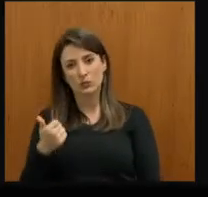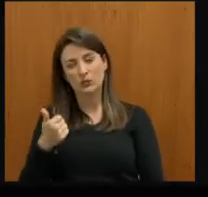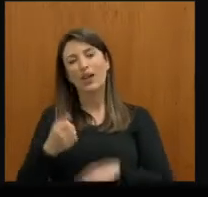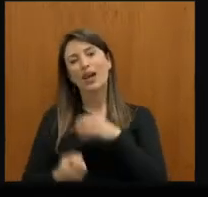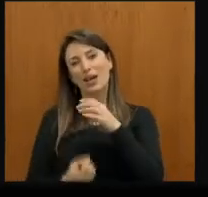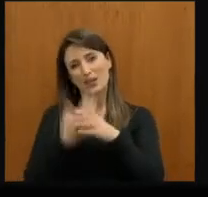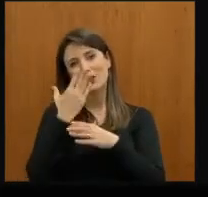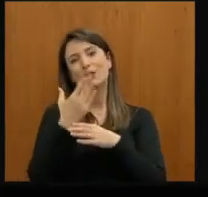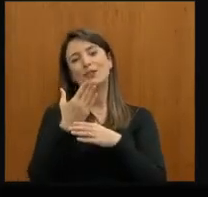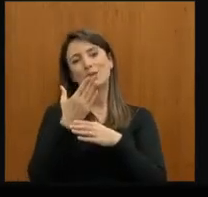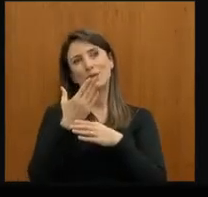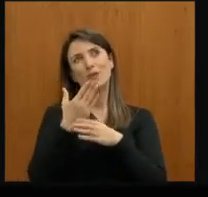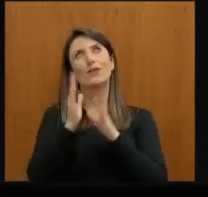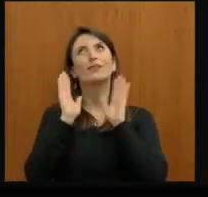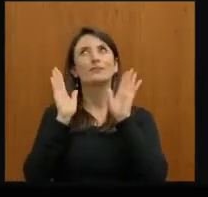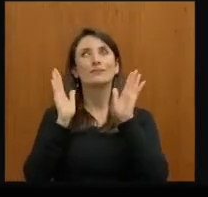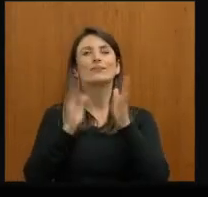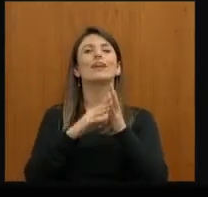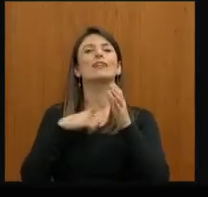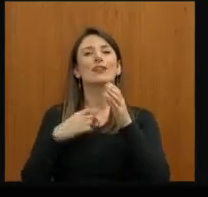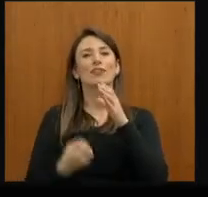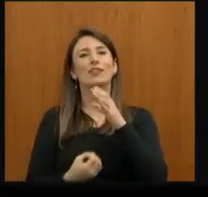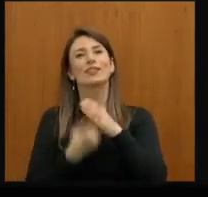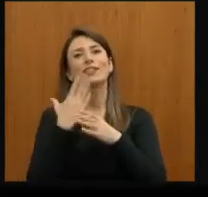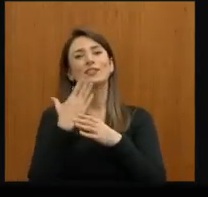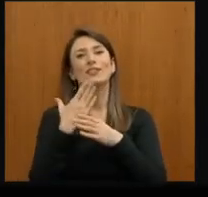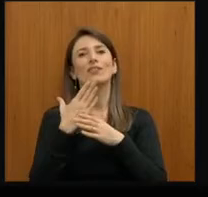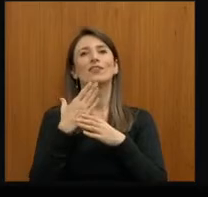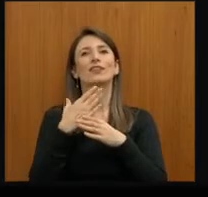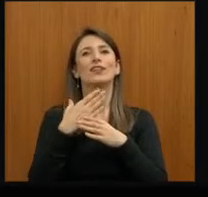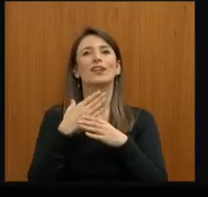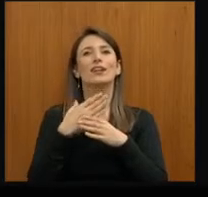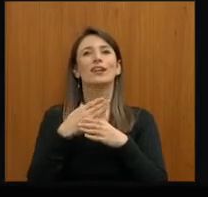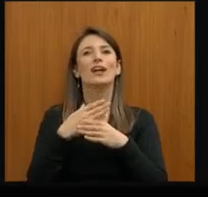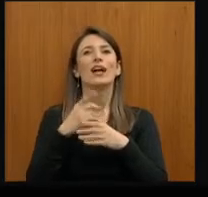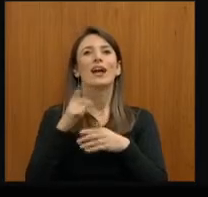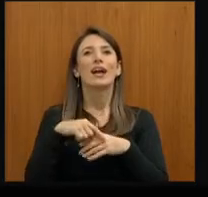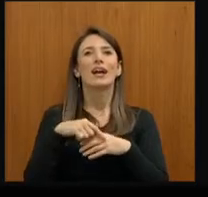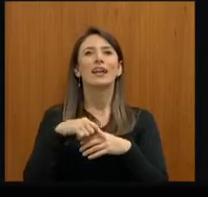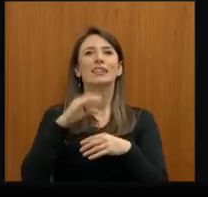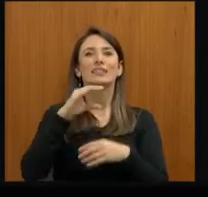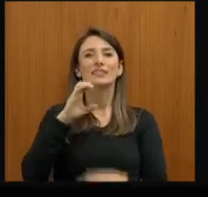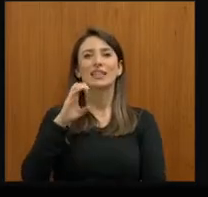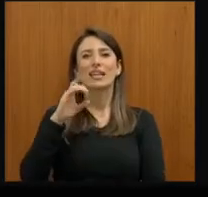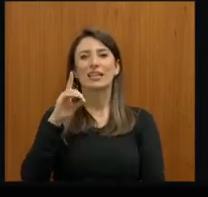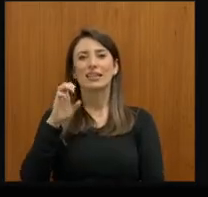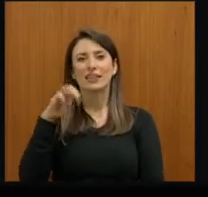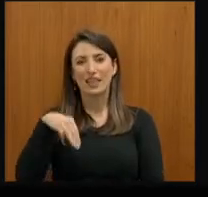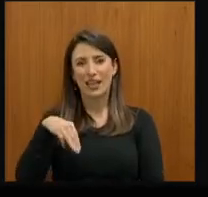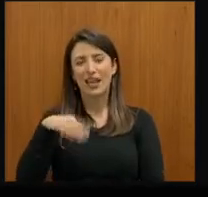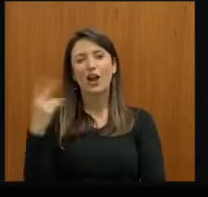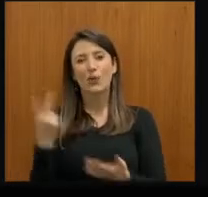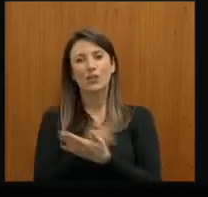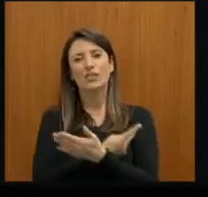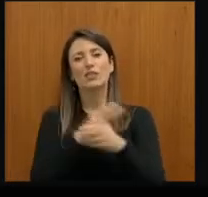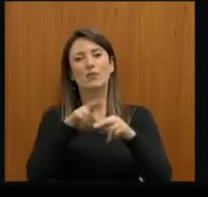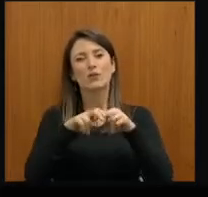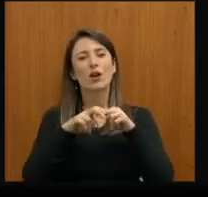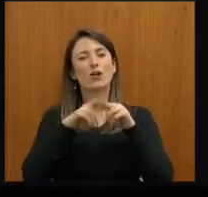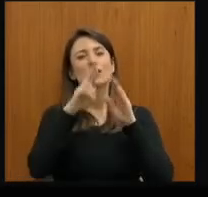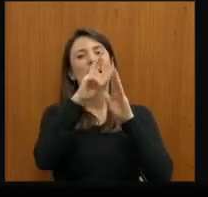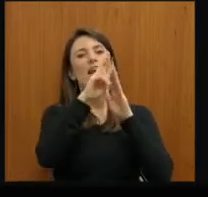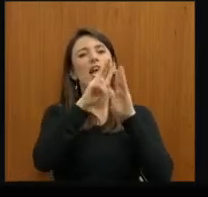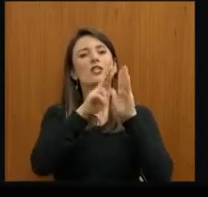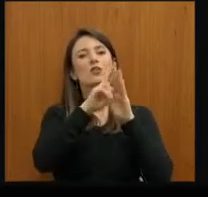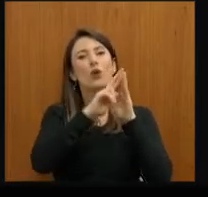a criação finalmente da ser bem né essa criação ela se deu por meio da resolução 266 né